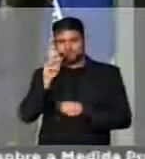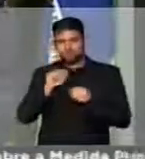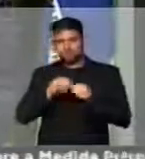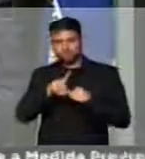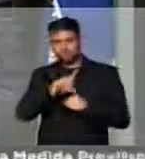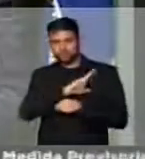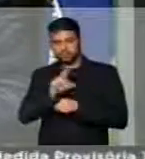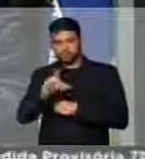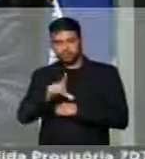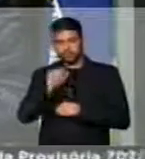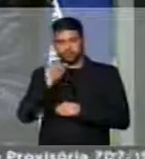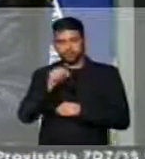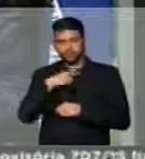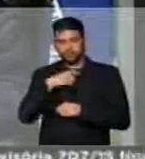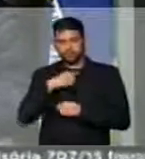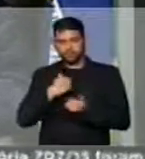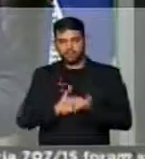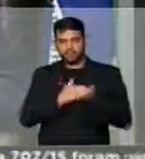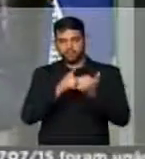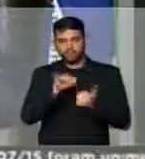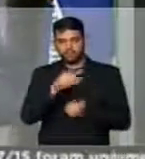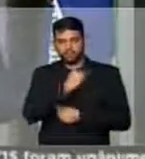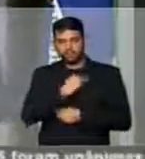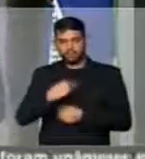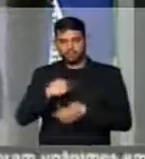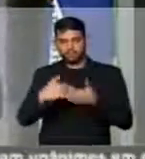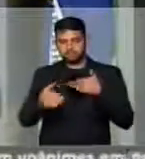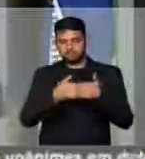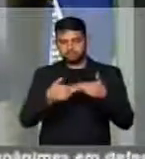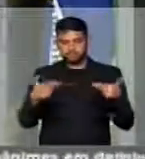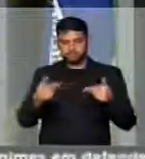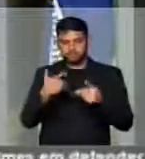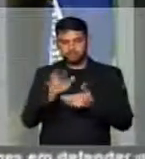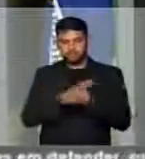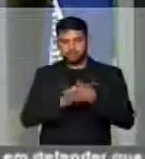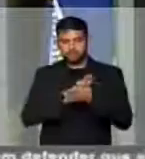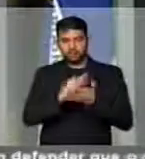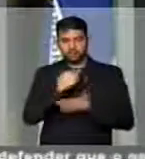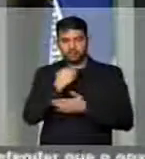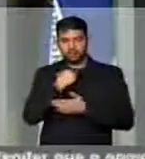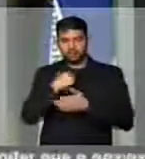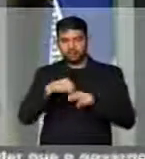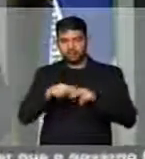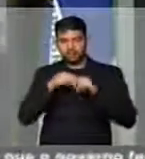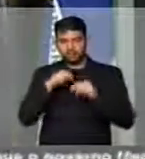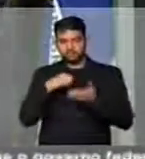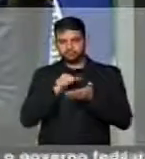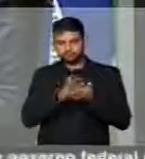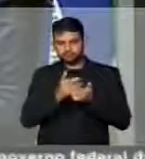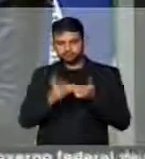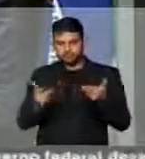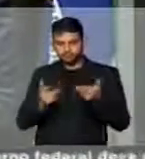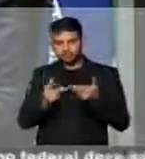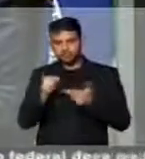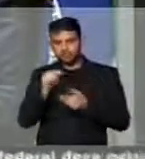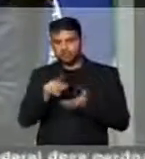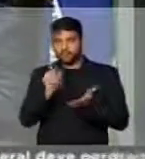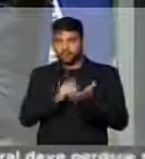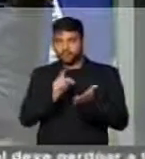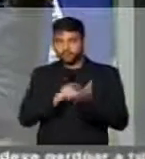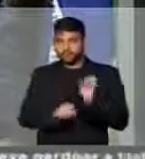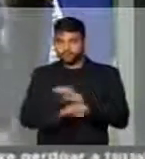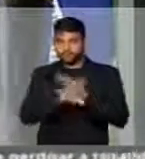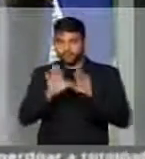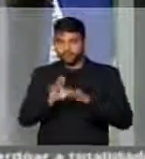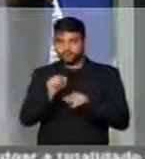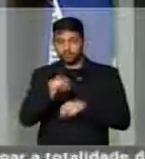pode nomear um assessor, um ministro, e seja quem for, que não possa ser por ele demitido. E é evidente e é